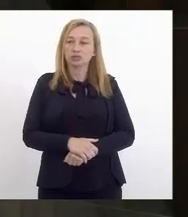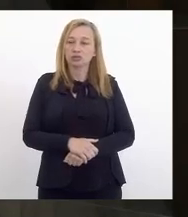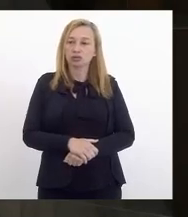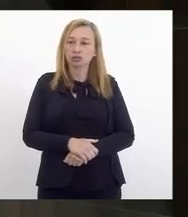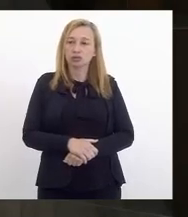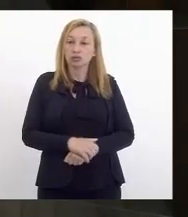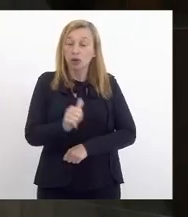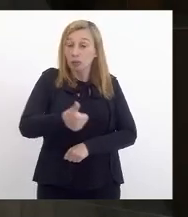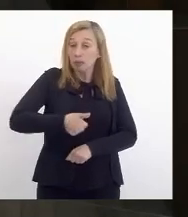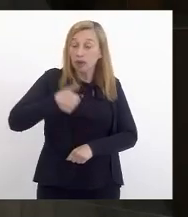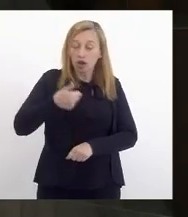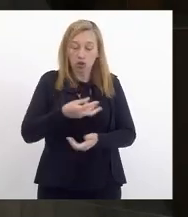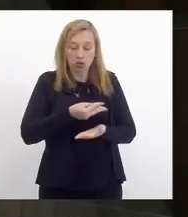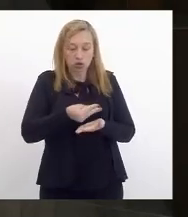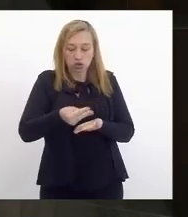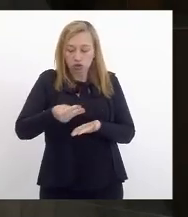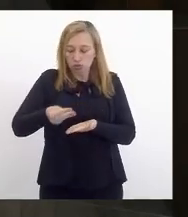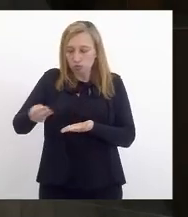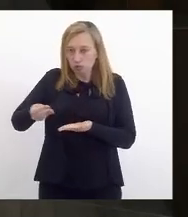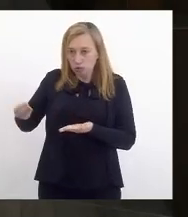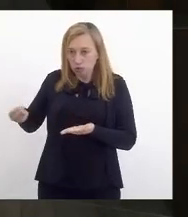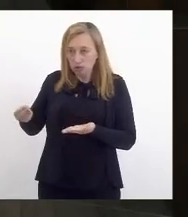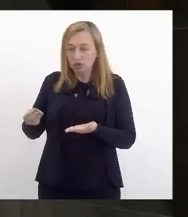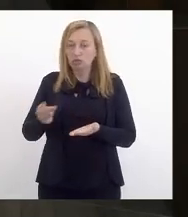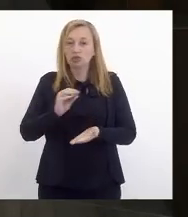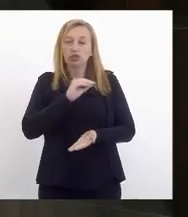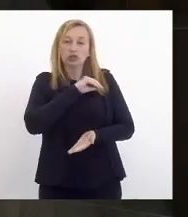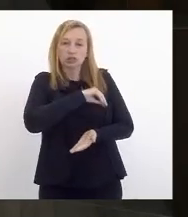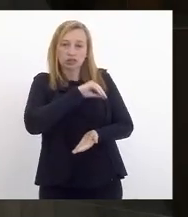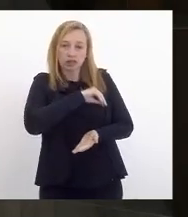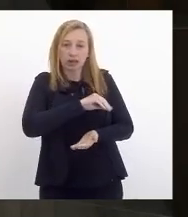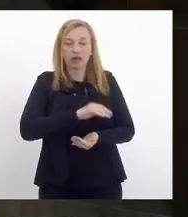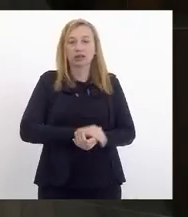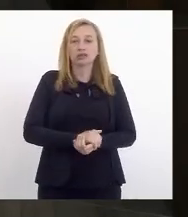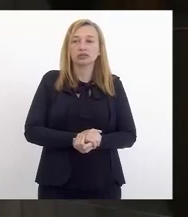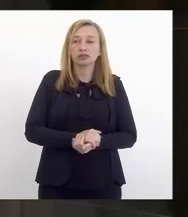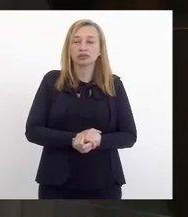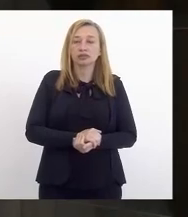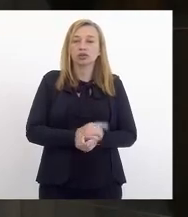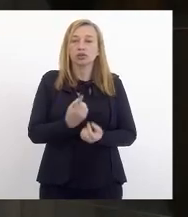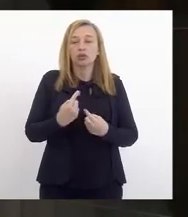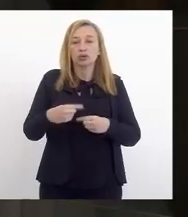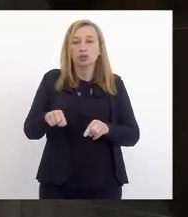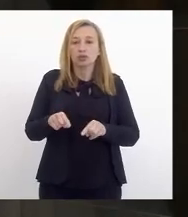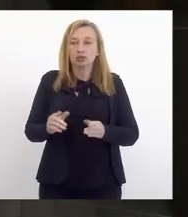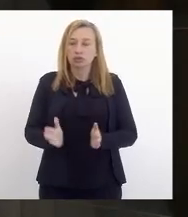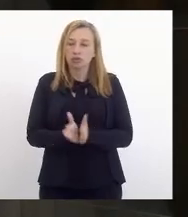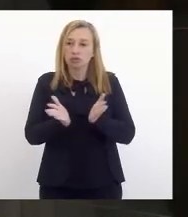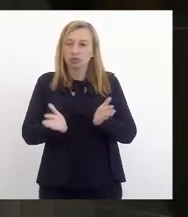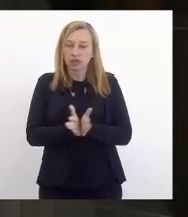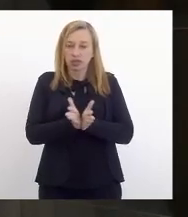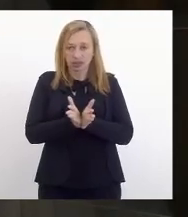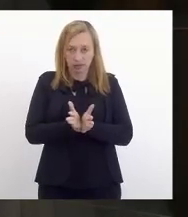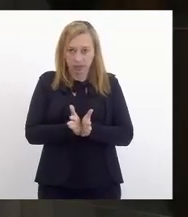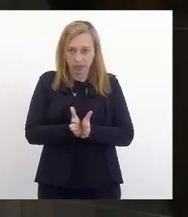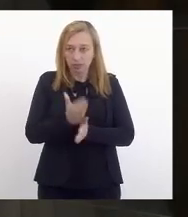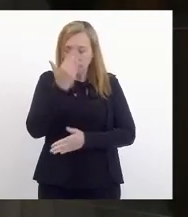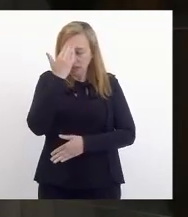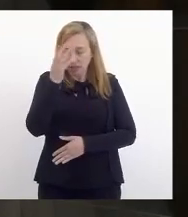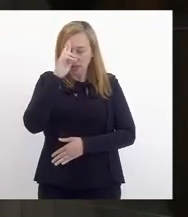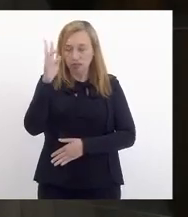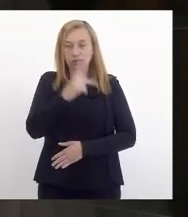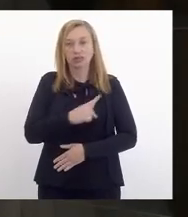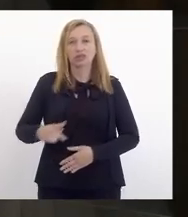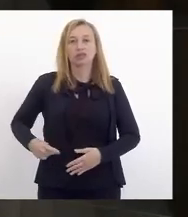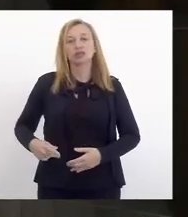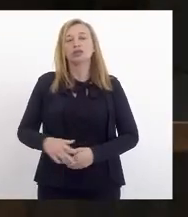com melhor distribuição de renda, combatendo a fome e a miséria. Muito obrigado, senhora